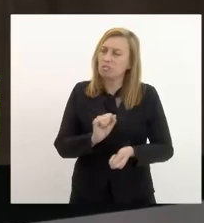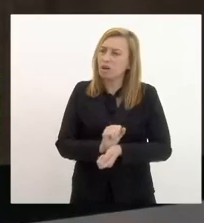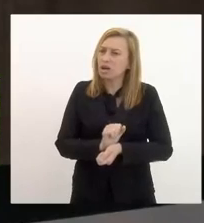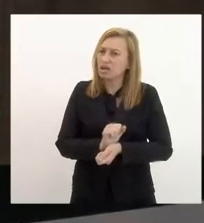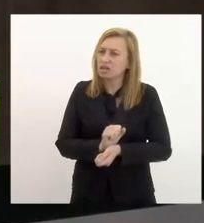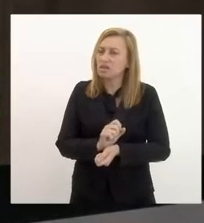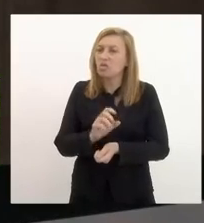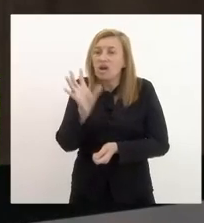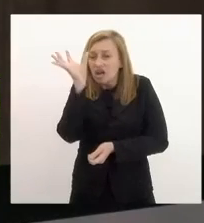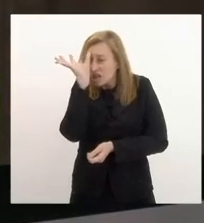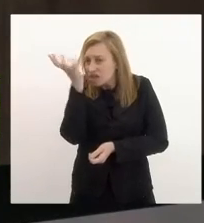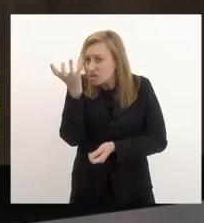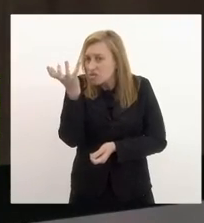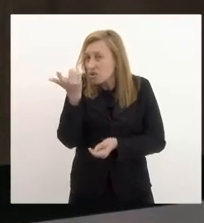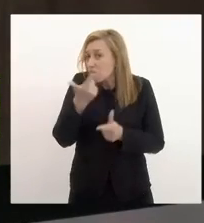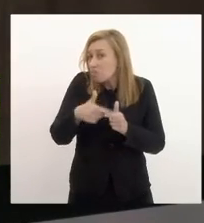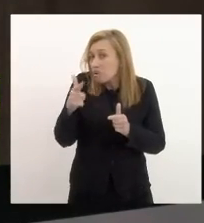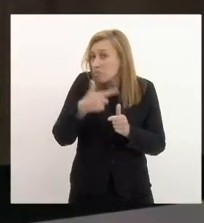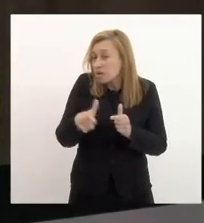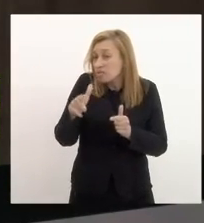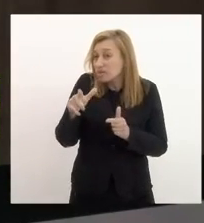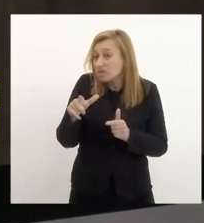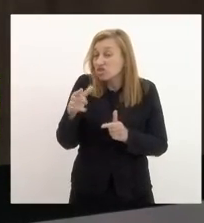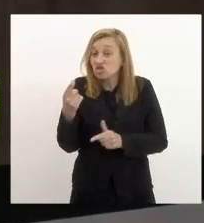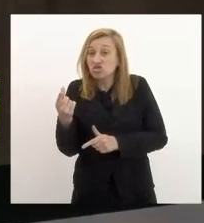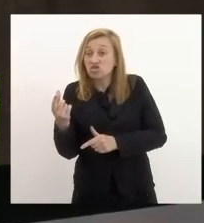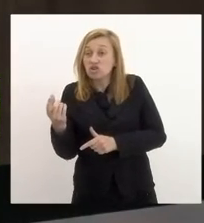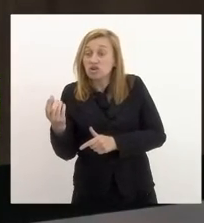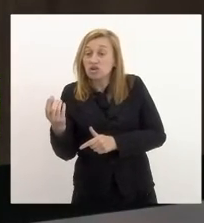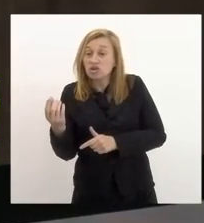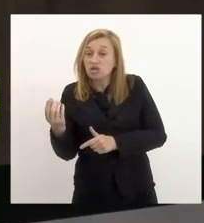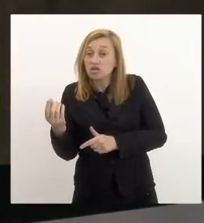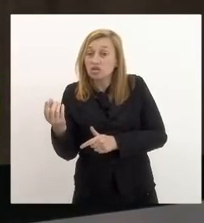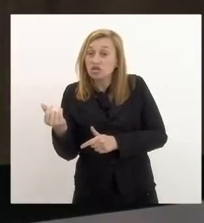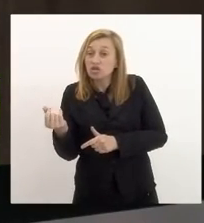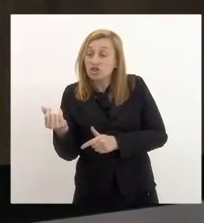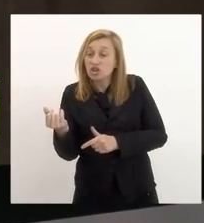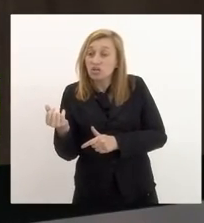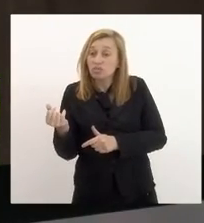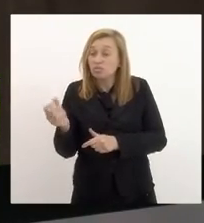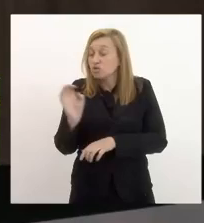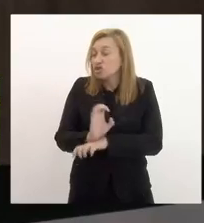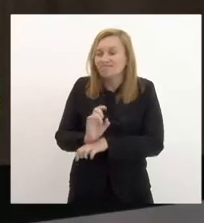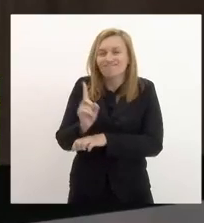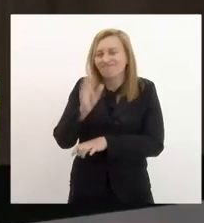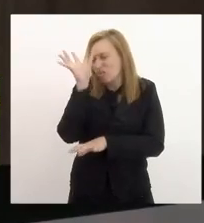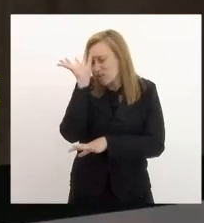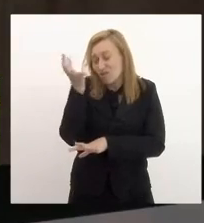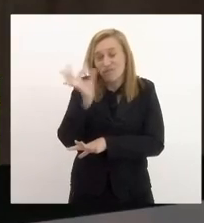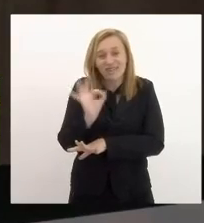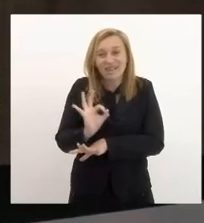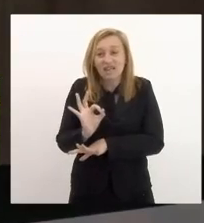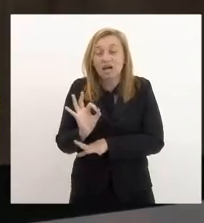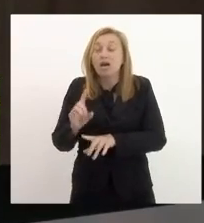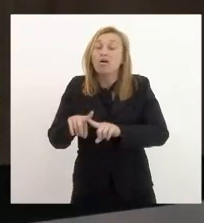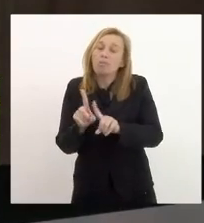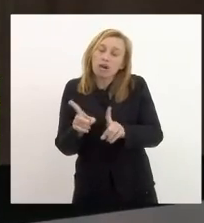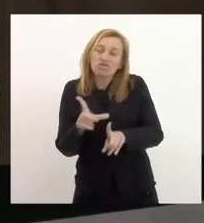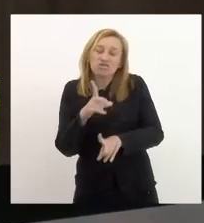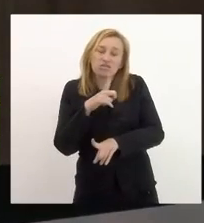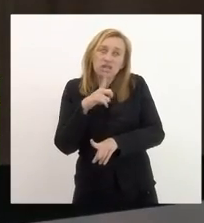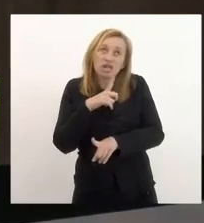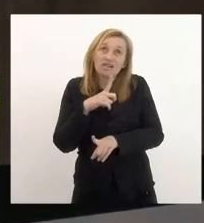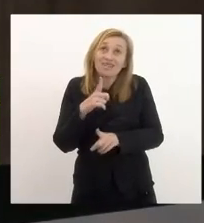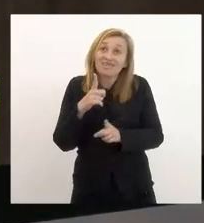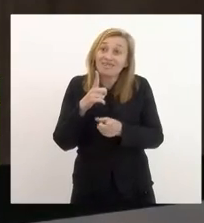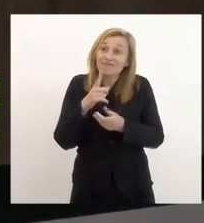triênios resolverem o problema de caixa do Governo do Estado não resolvem mas existe essa